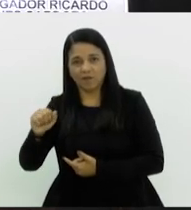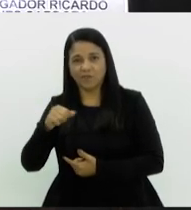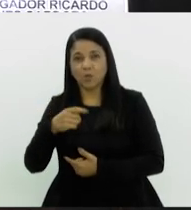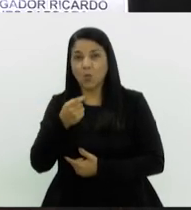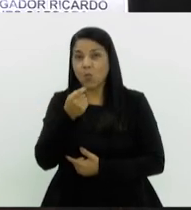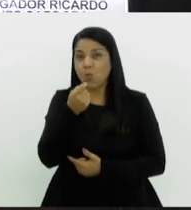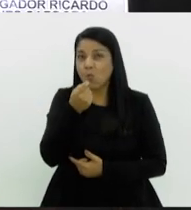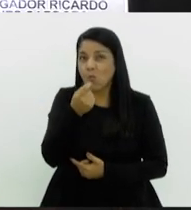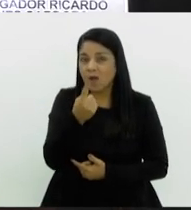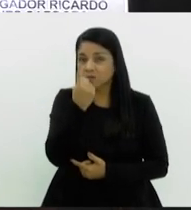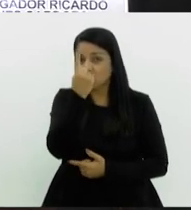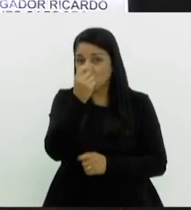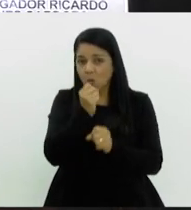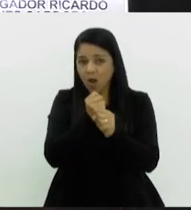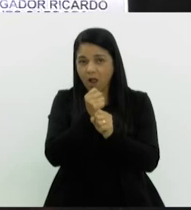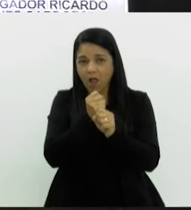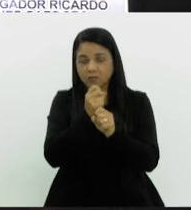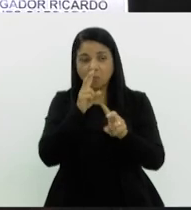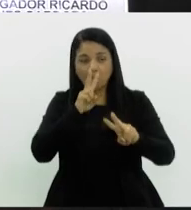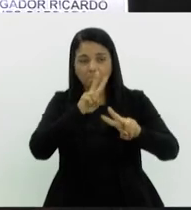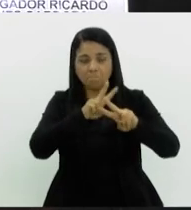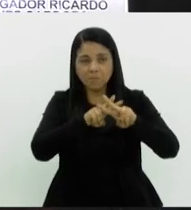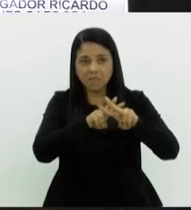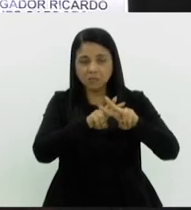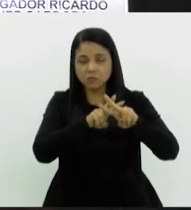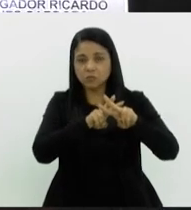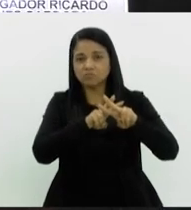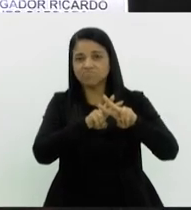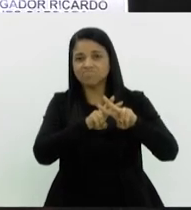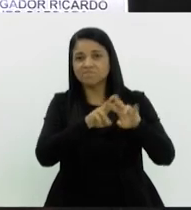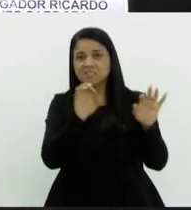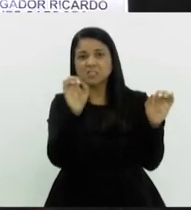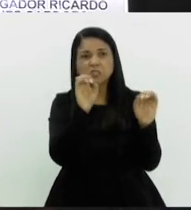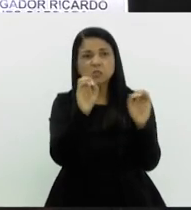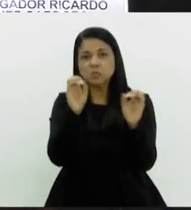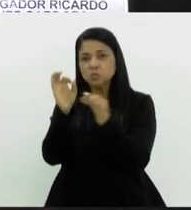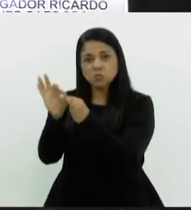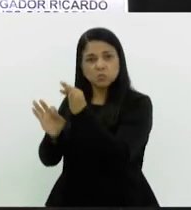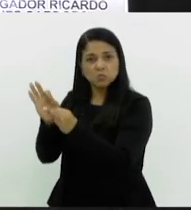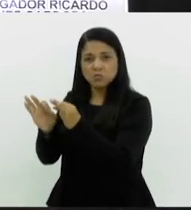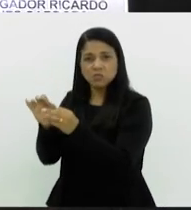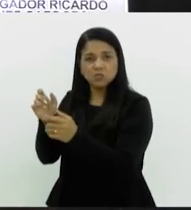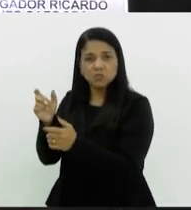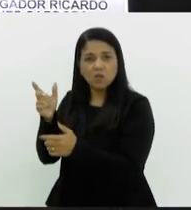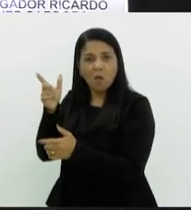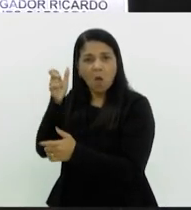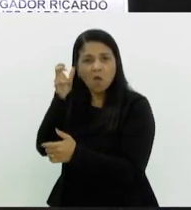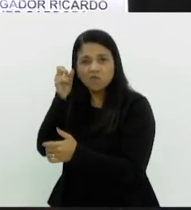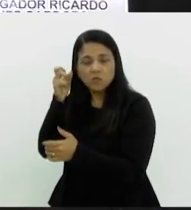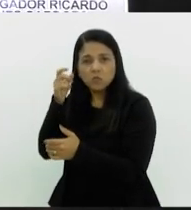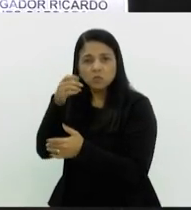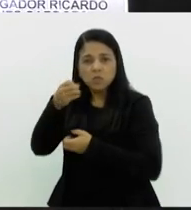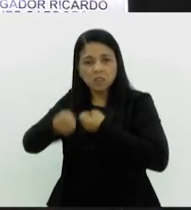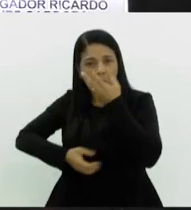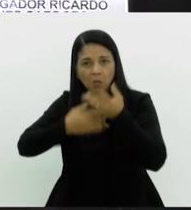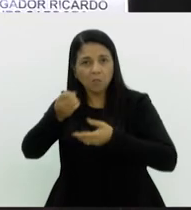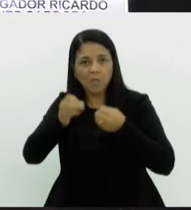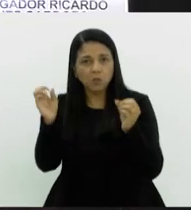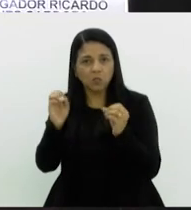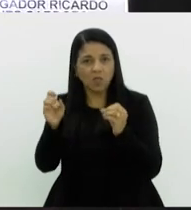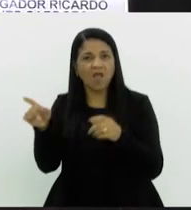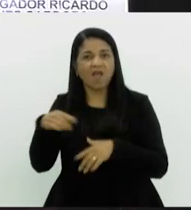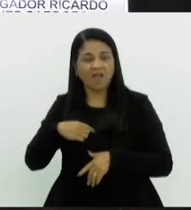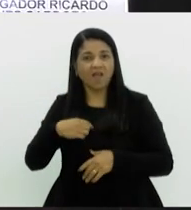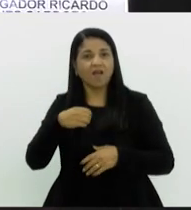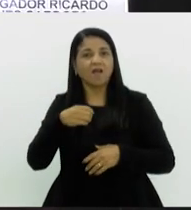quase um ano preso, sem ser ouvido. E a política é assim, a política ela é muito cruel. Hoje,